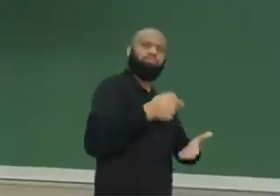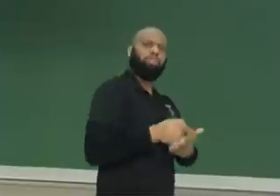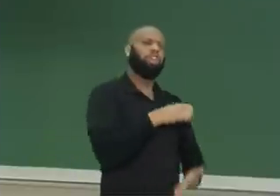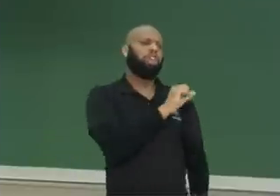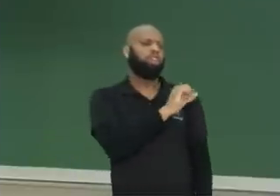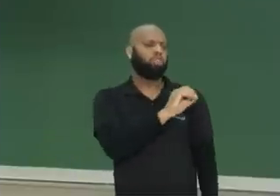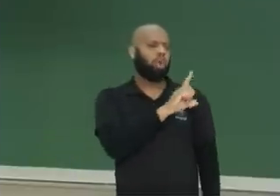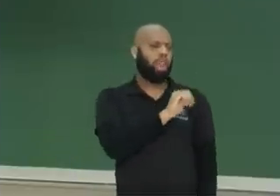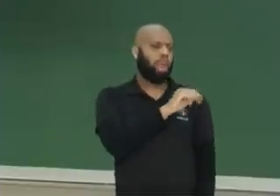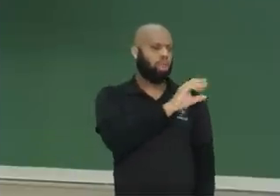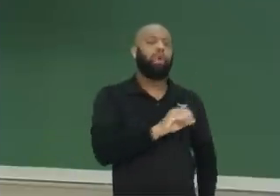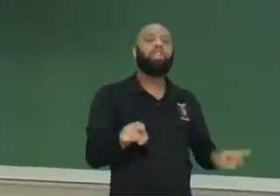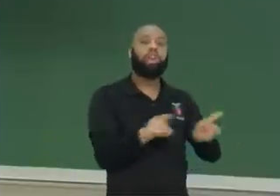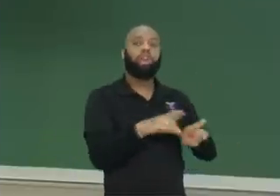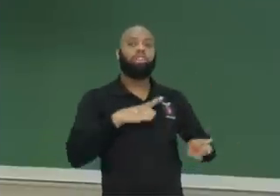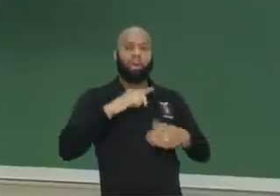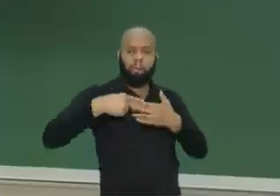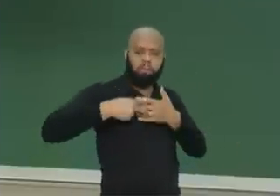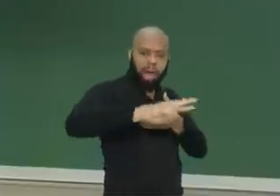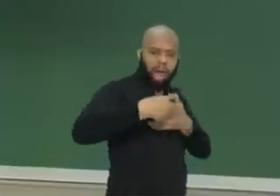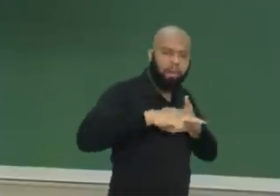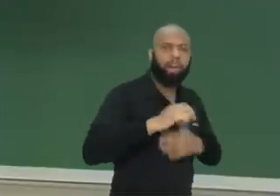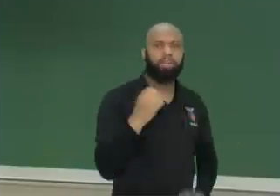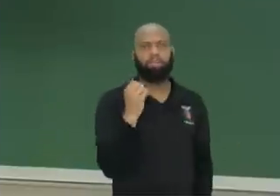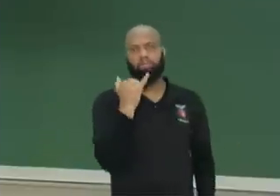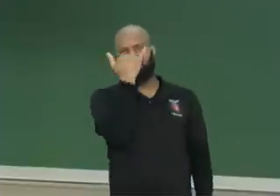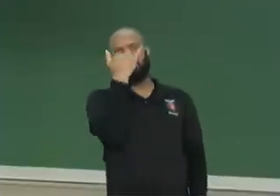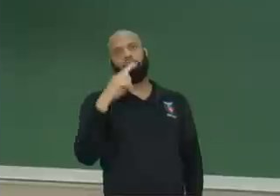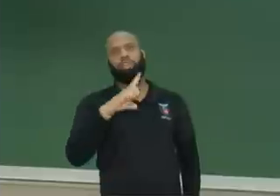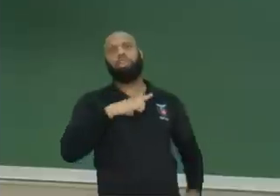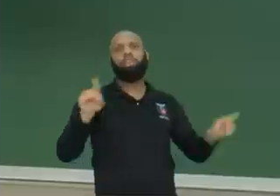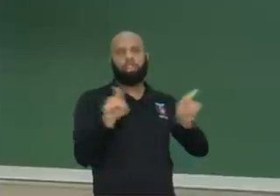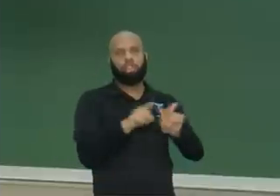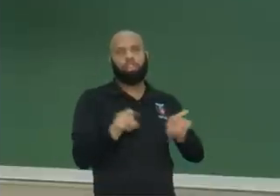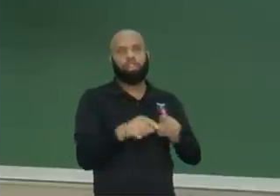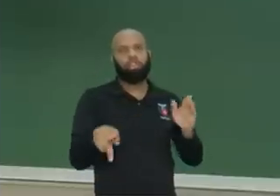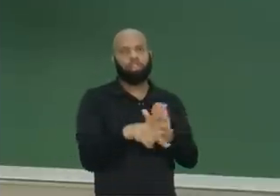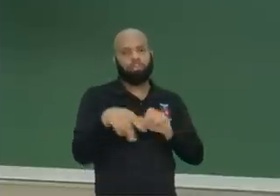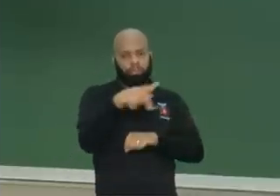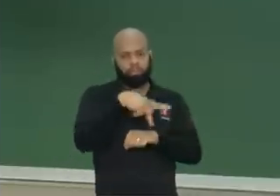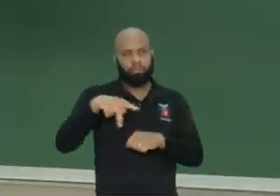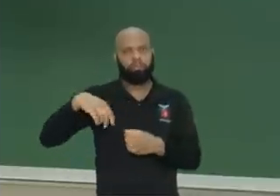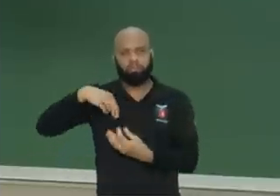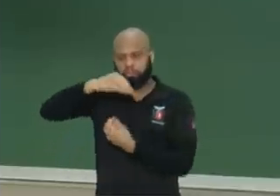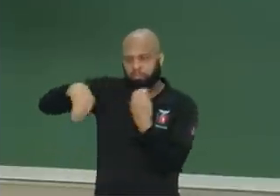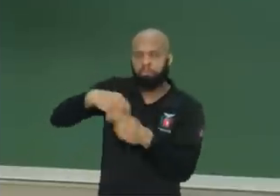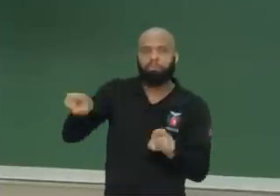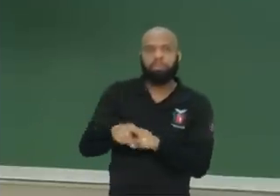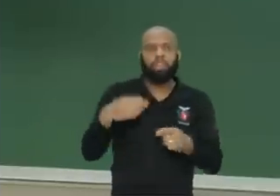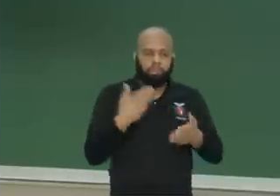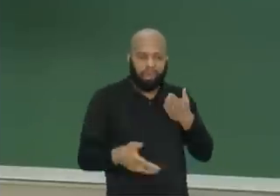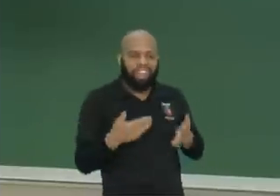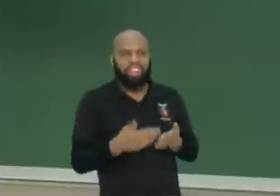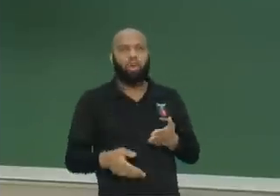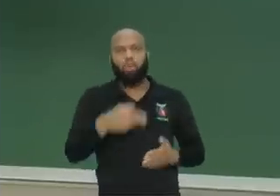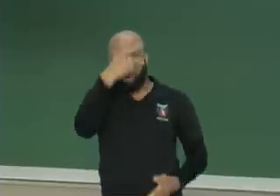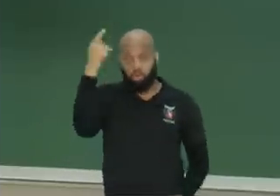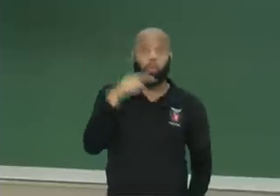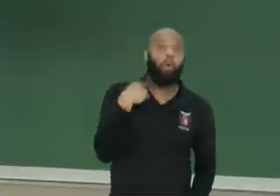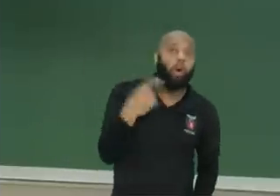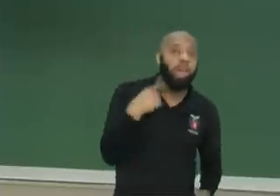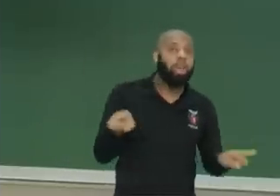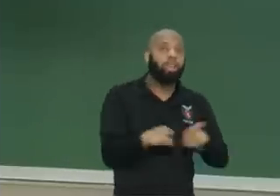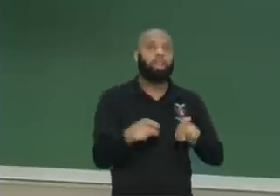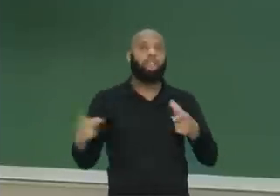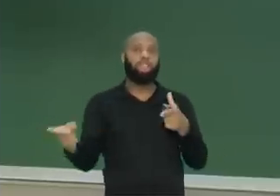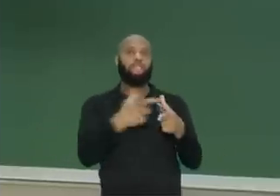das consequências, né, que essa Guerra do Paraguai vai trazer para esses países envolvidos, né, as perdas de vida humana, o endividamento